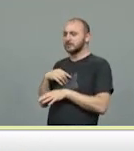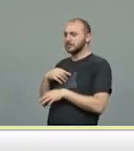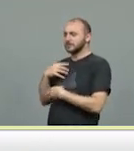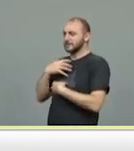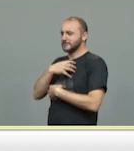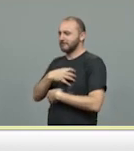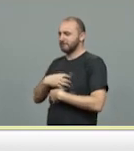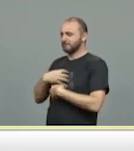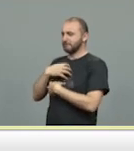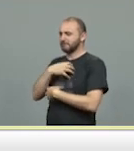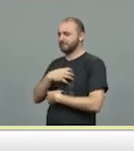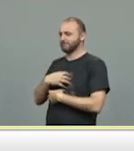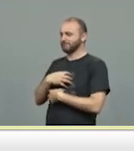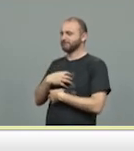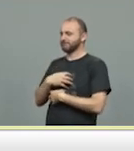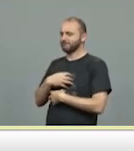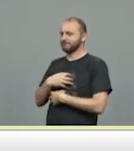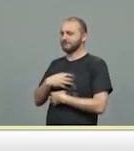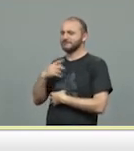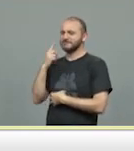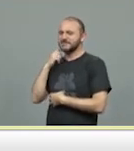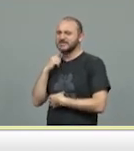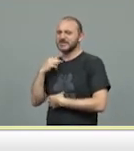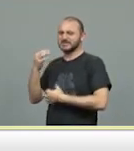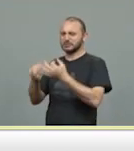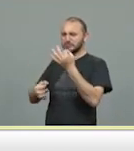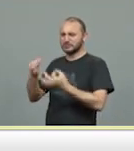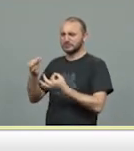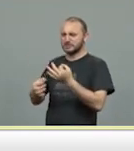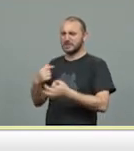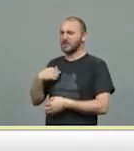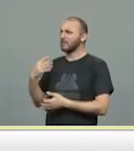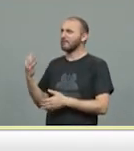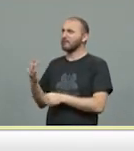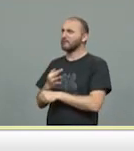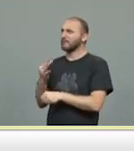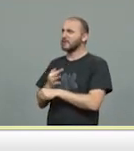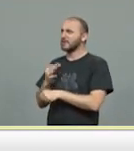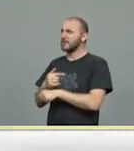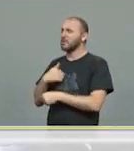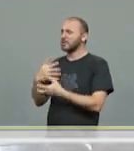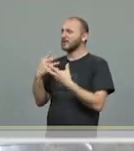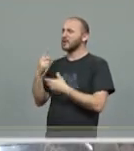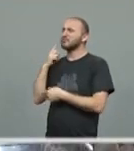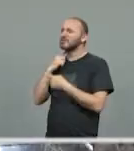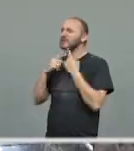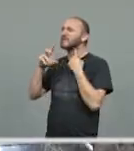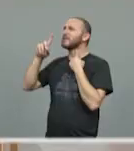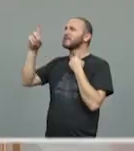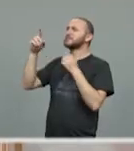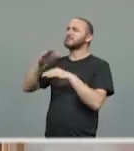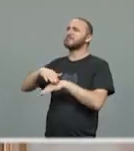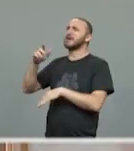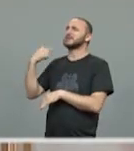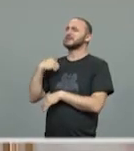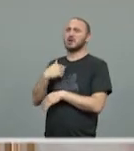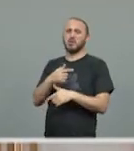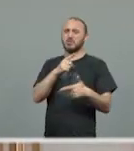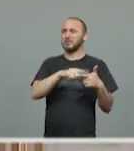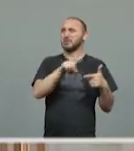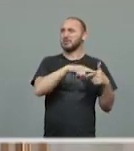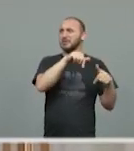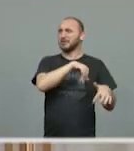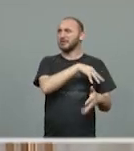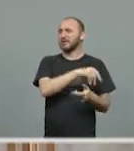aflição, esse desejo da justiça? Eu não me contento, eu tenho sede de Deus, eu quero mais, eu não vou ficar em picuinhas, como eu